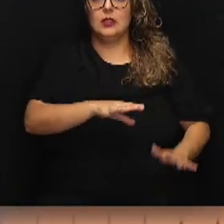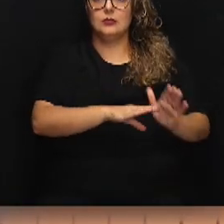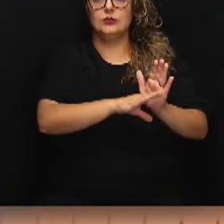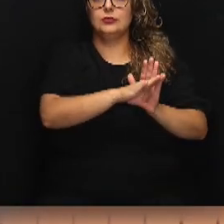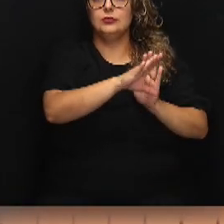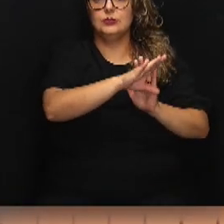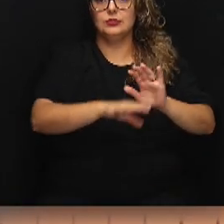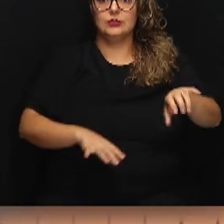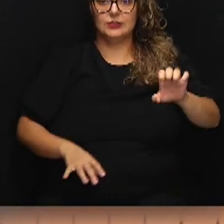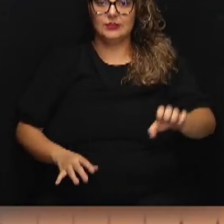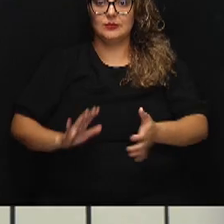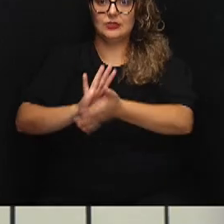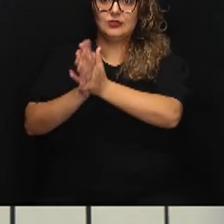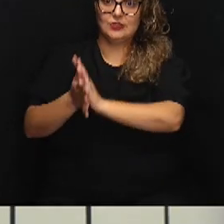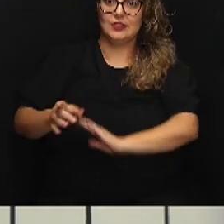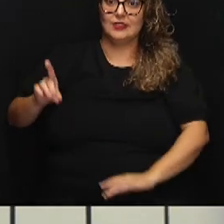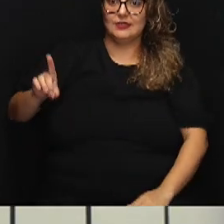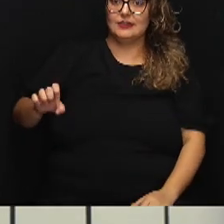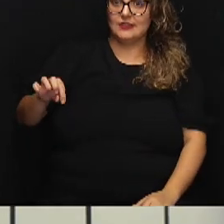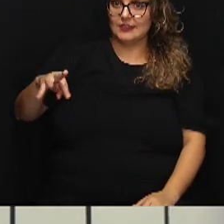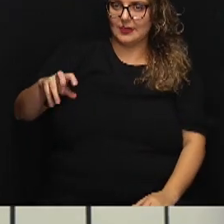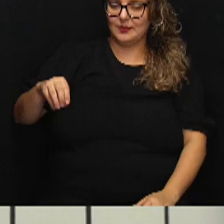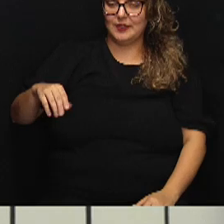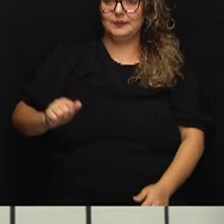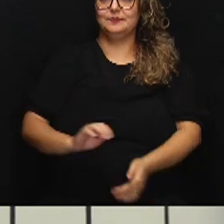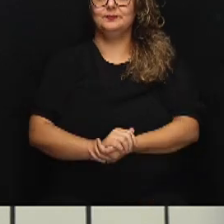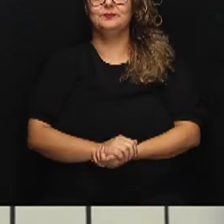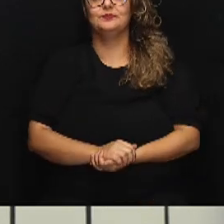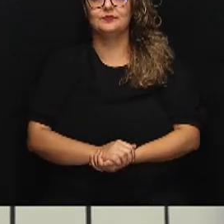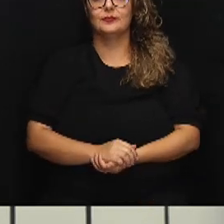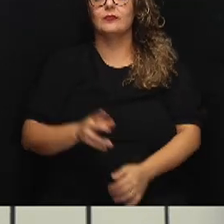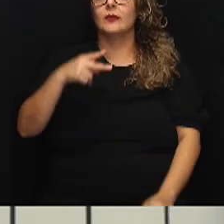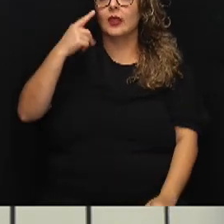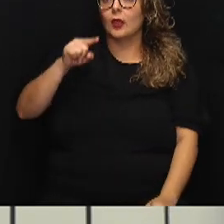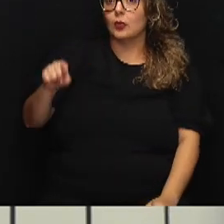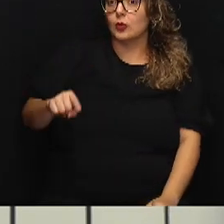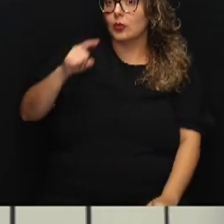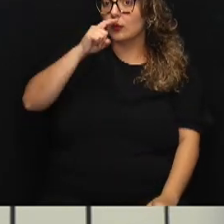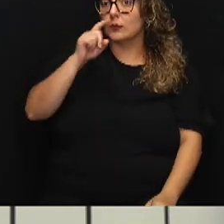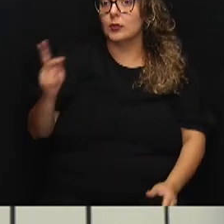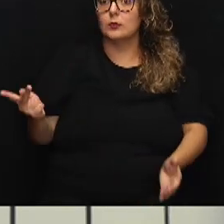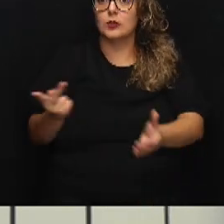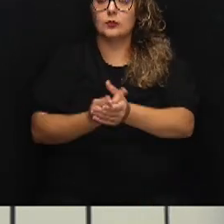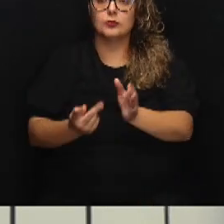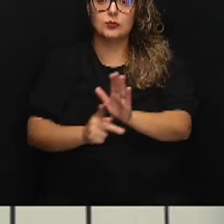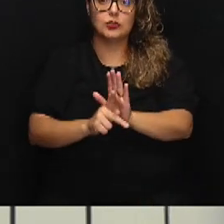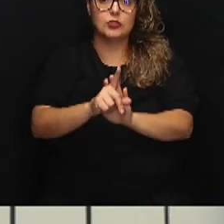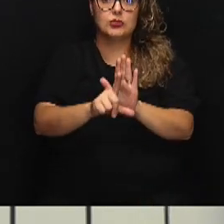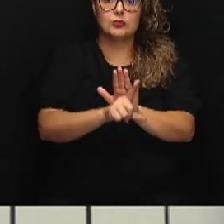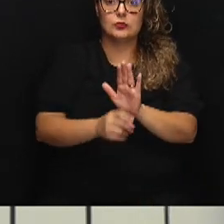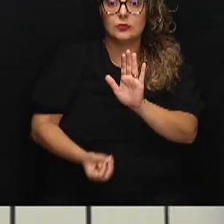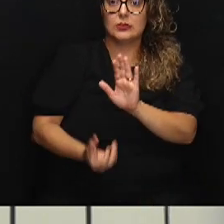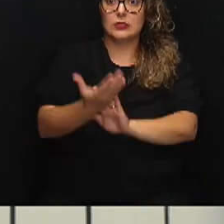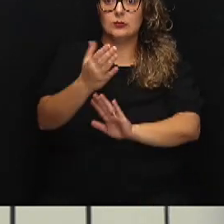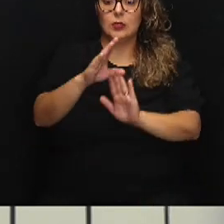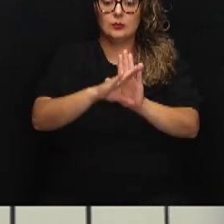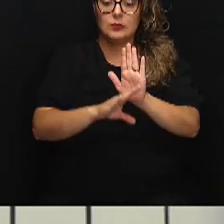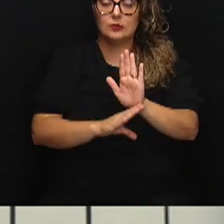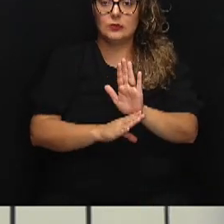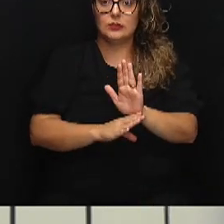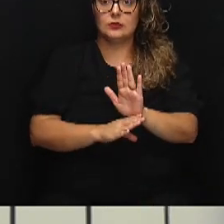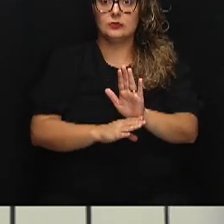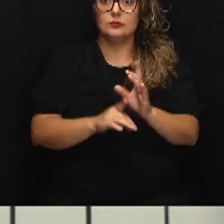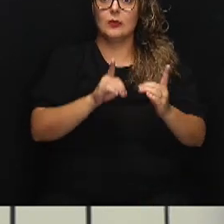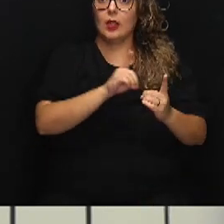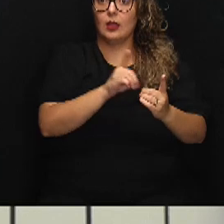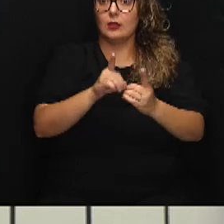a extrema-direita. O vereador Zé Carlos protocola projeto de lei para instituir o programa de atendimento